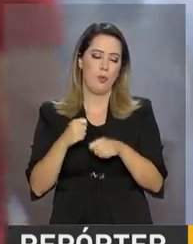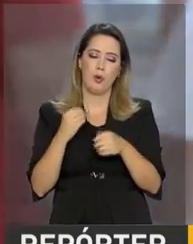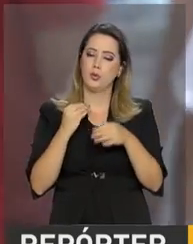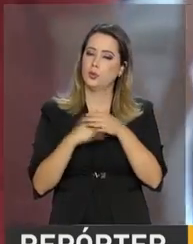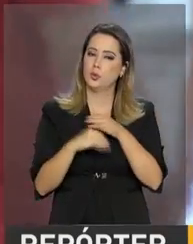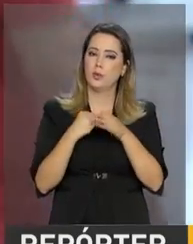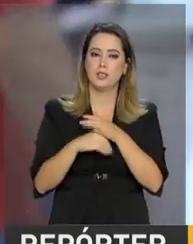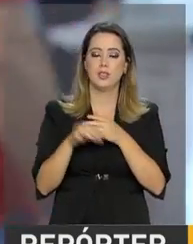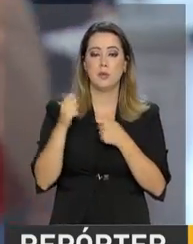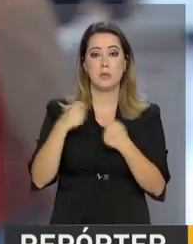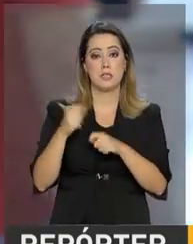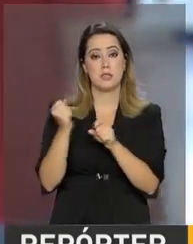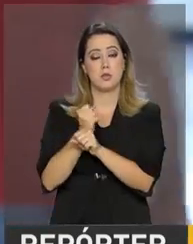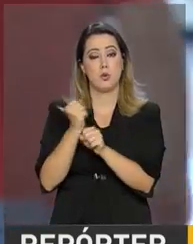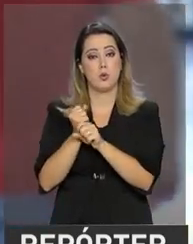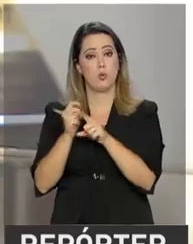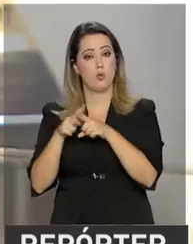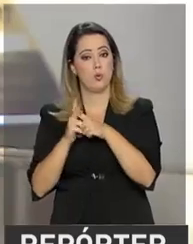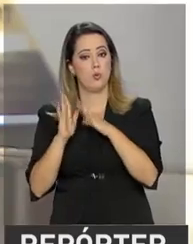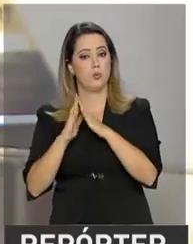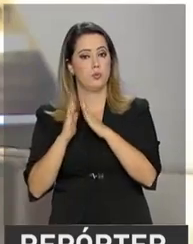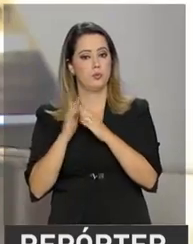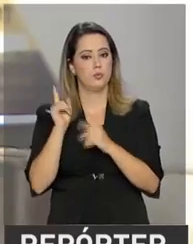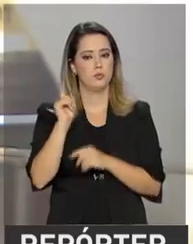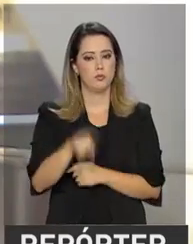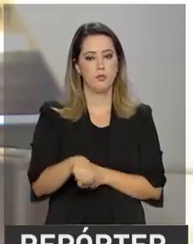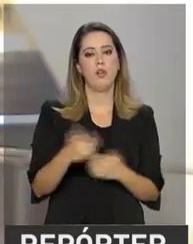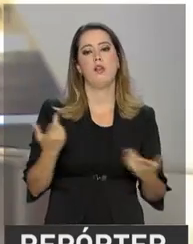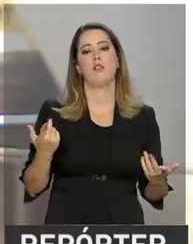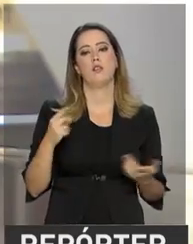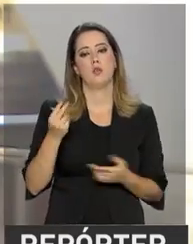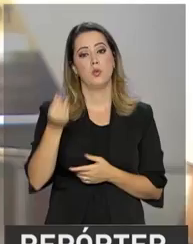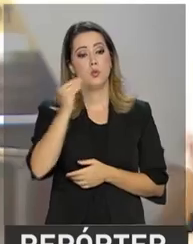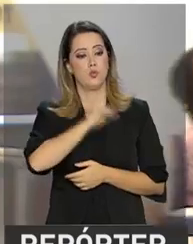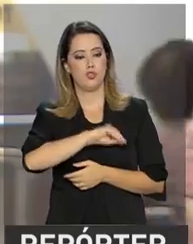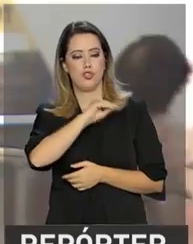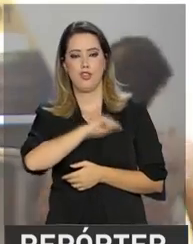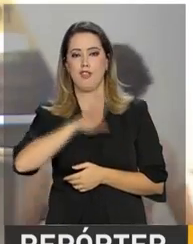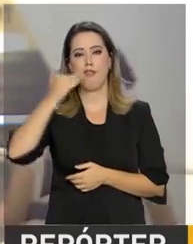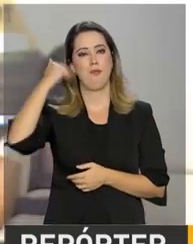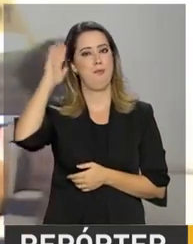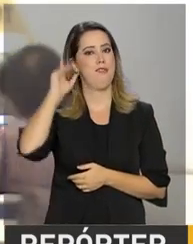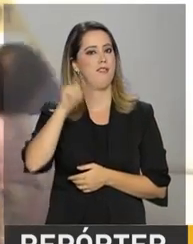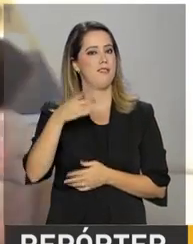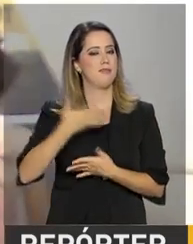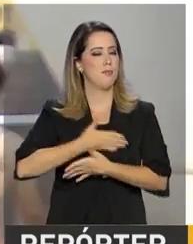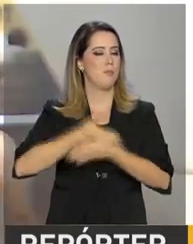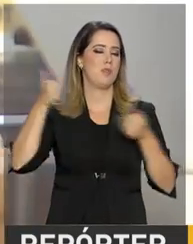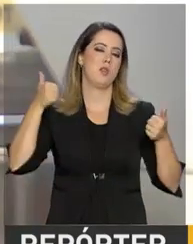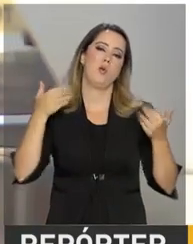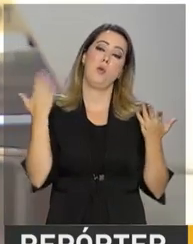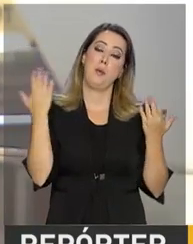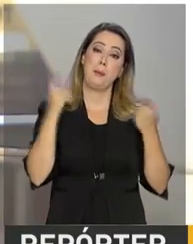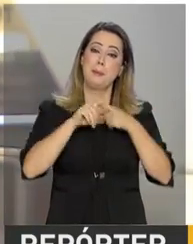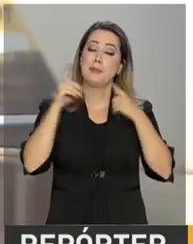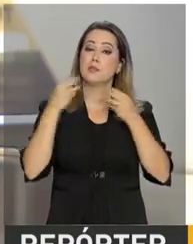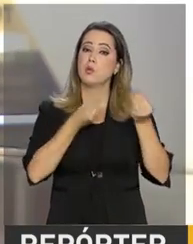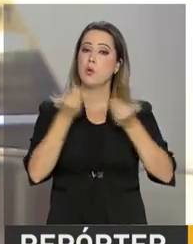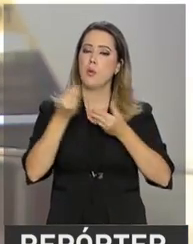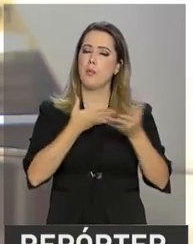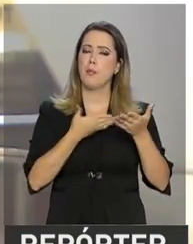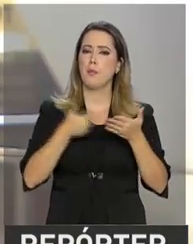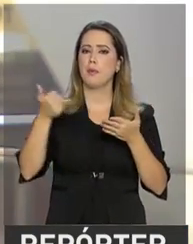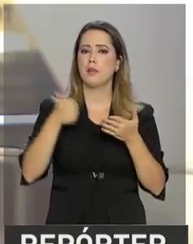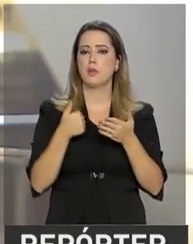investir na reforma da minha casa é o dinheiro extra na conta traz um alívio mas afinal qual a melhor